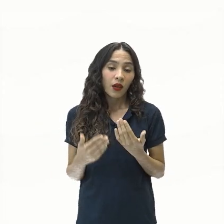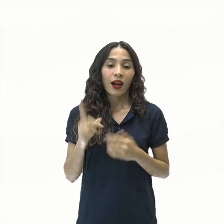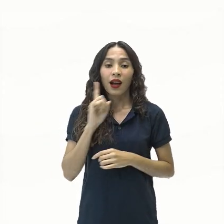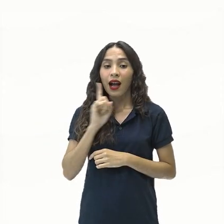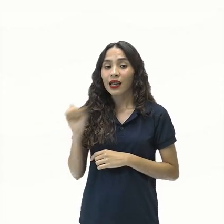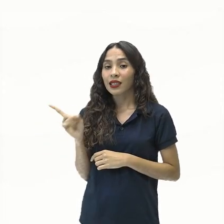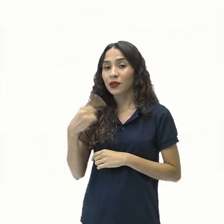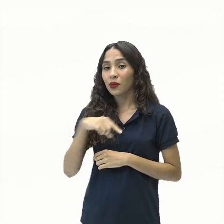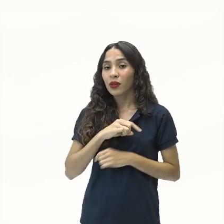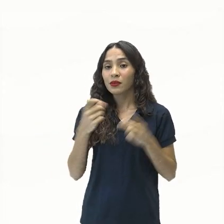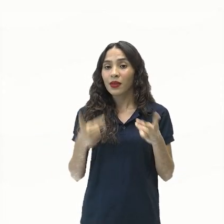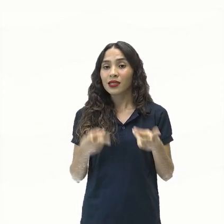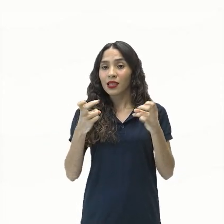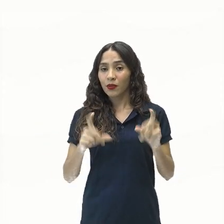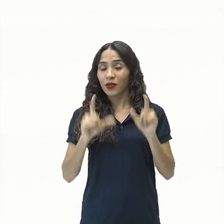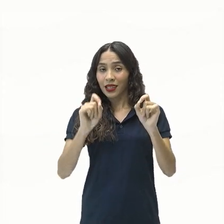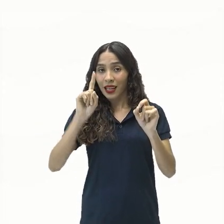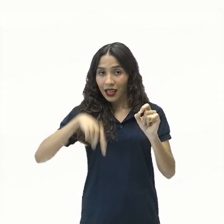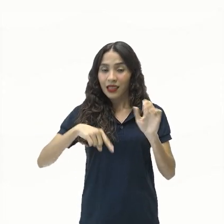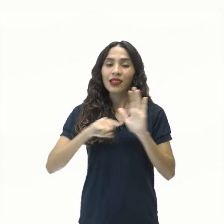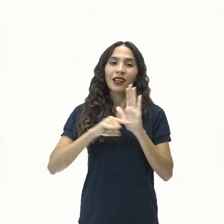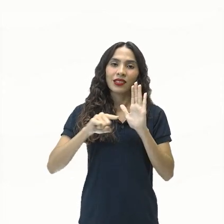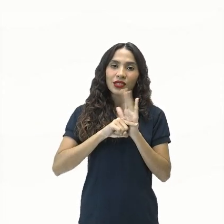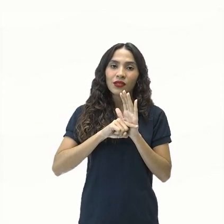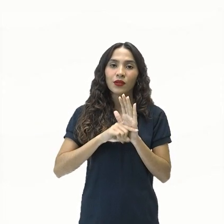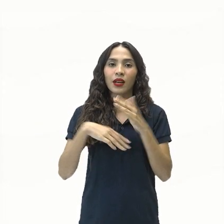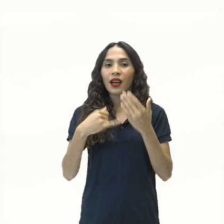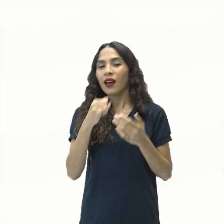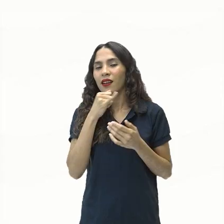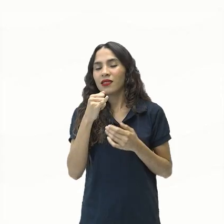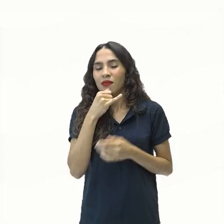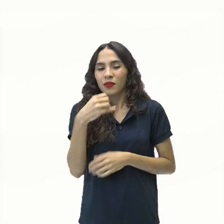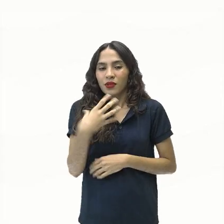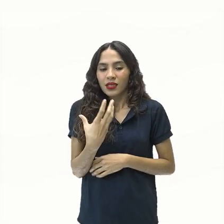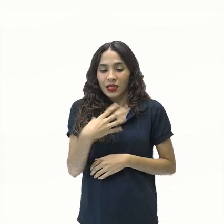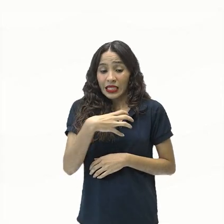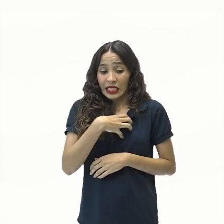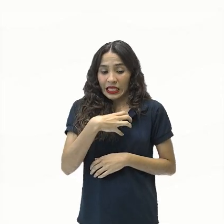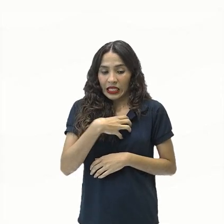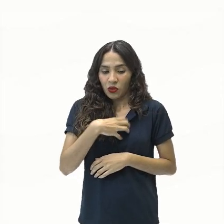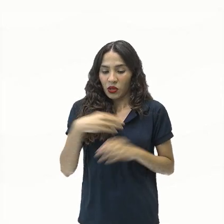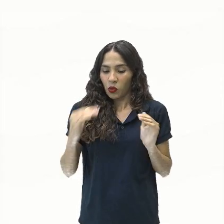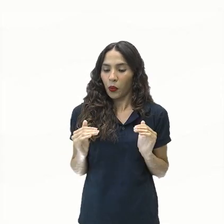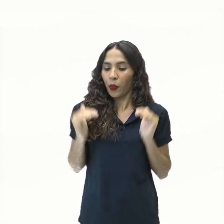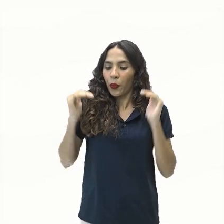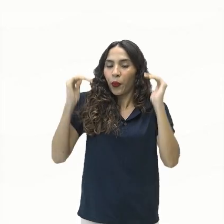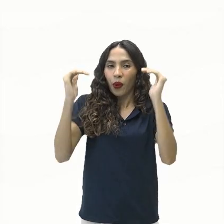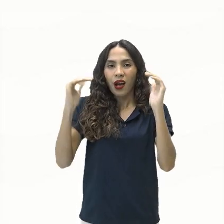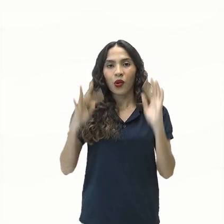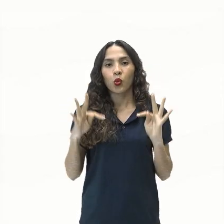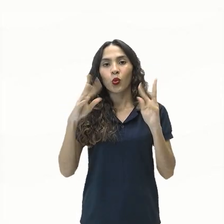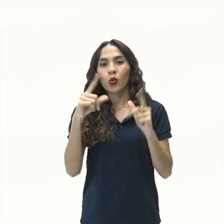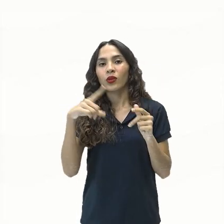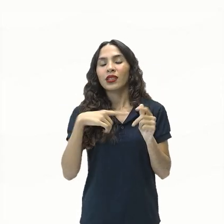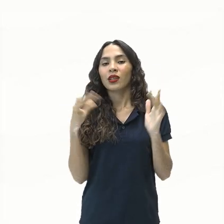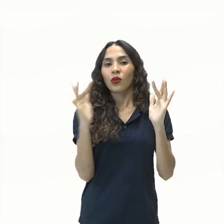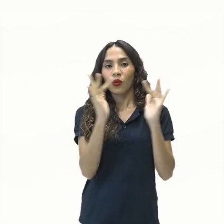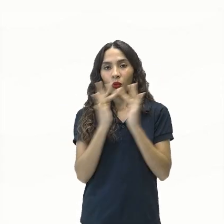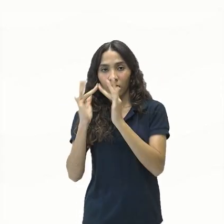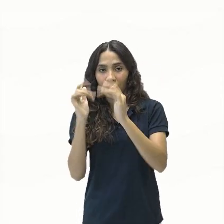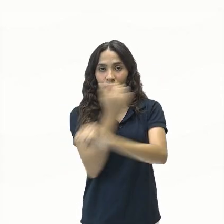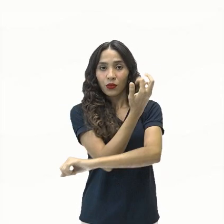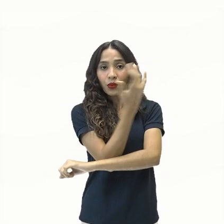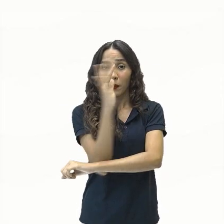aqui a gente observa algo que é negativo, né? Quando o homem se sente superior a tudo aquilo que está presente